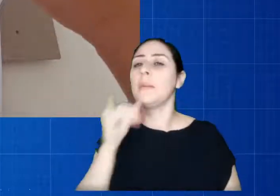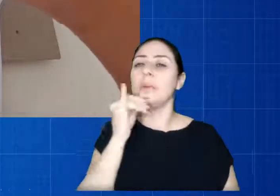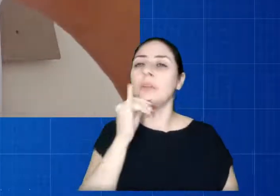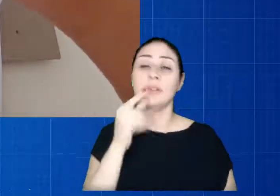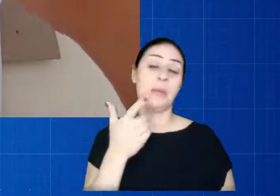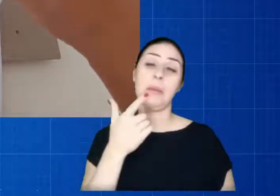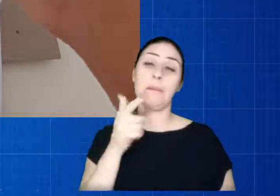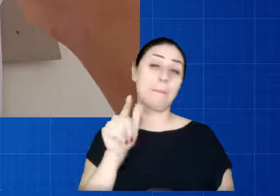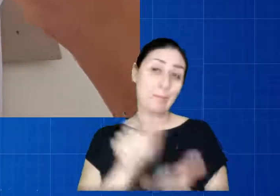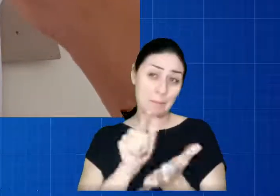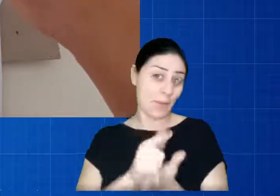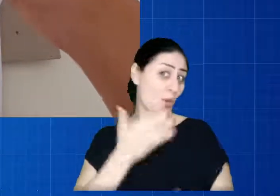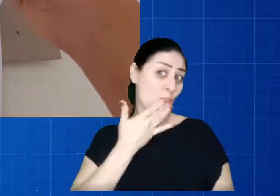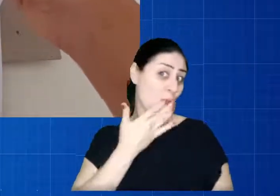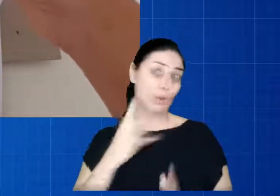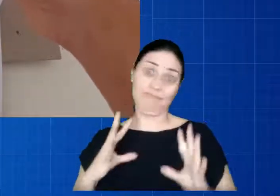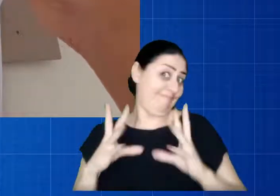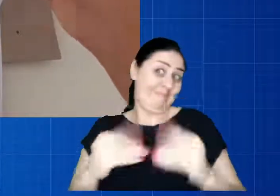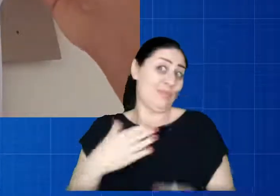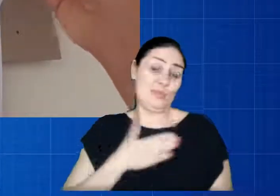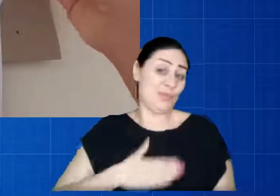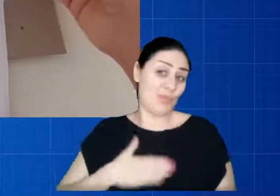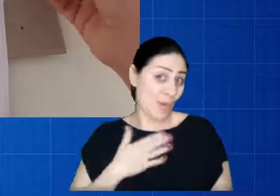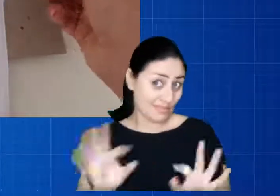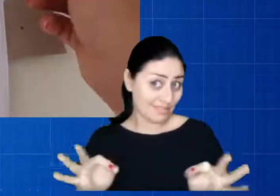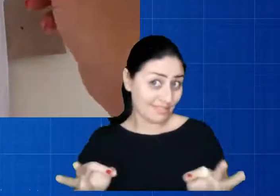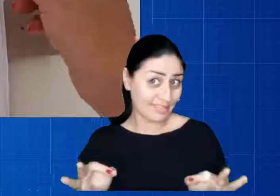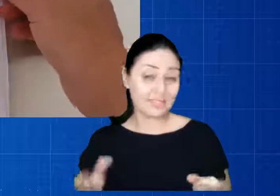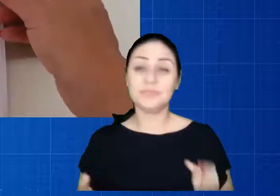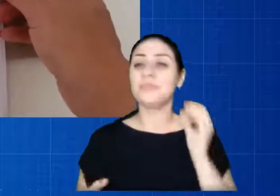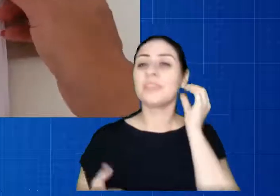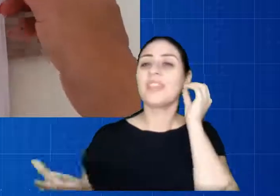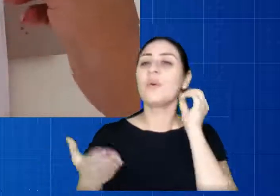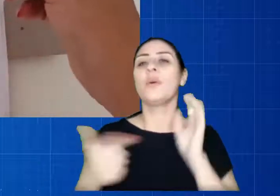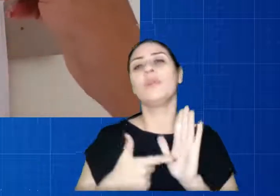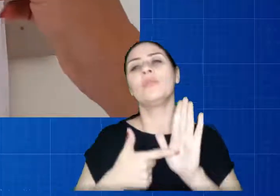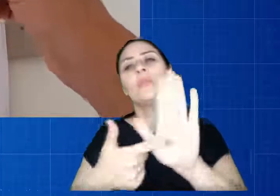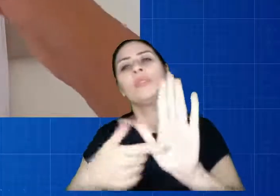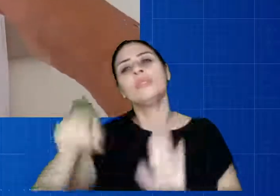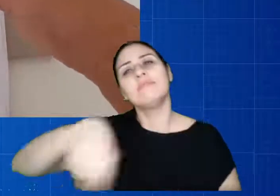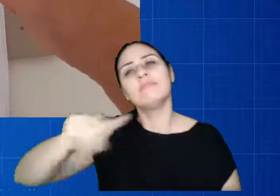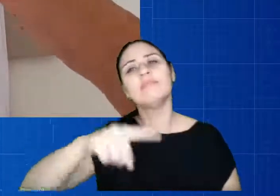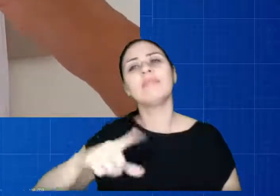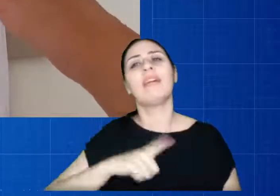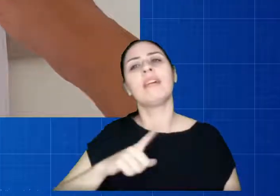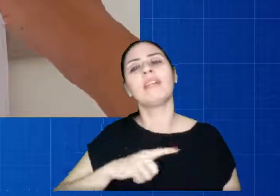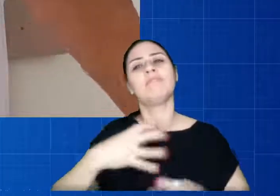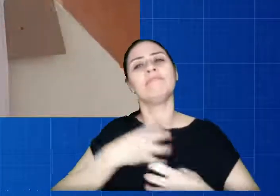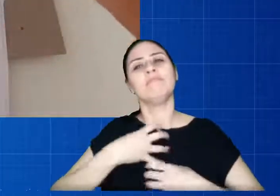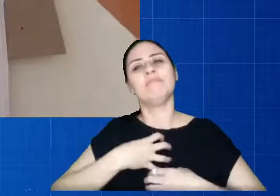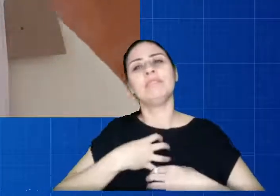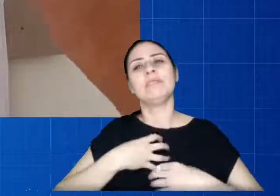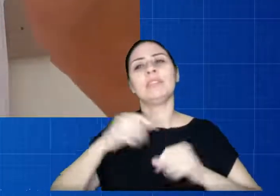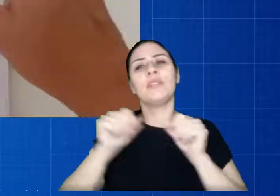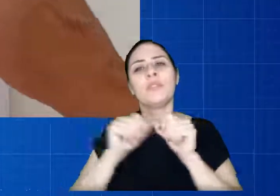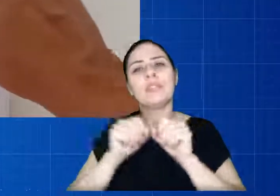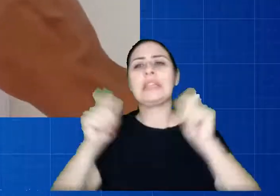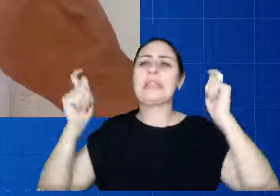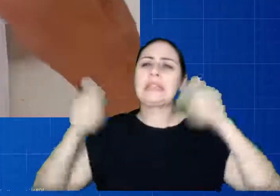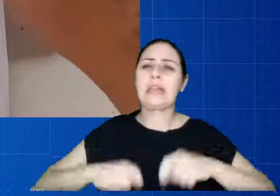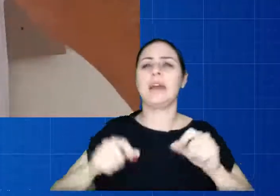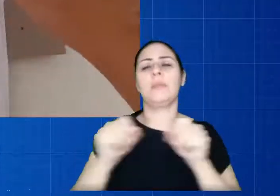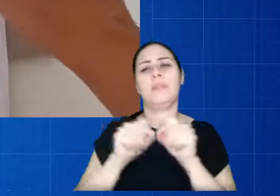gosta de brincar com papel colorido, não é verdade? Então, eu vou demonstrar para você algumas formas que são possíveis fazer a partir de